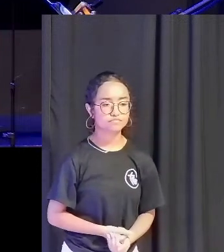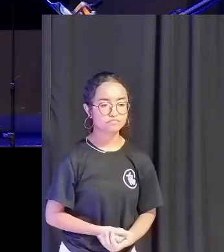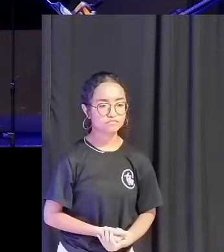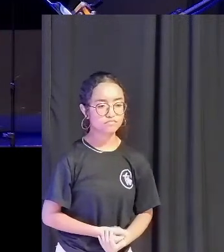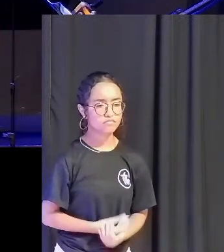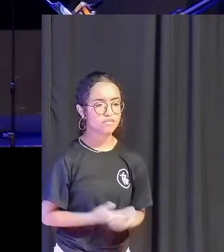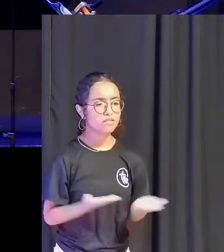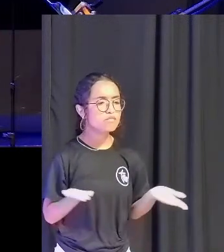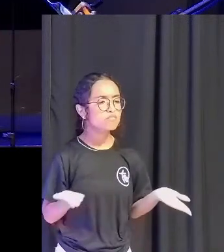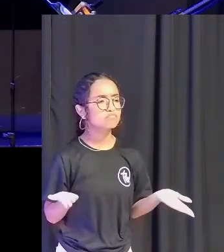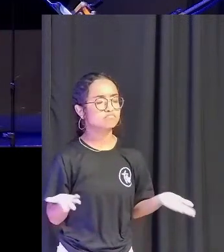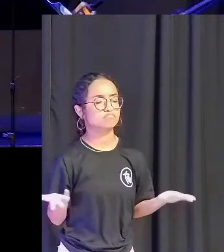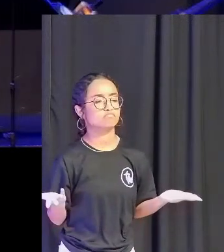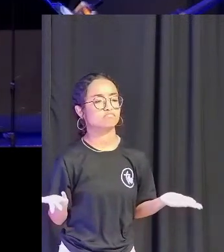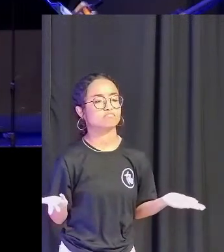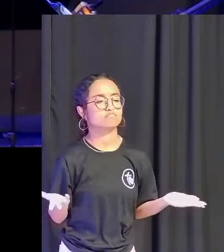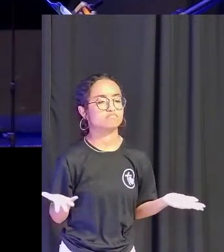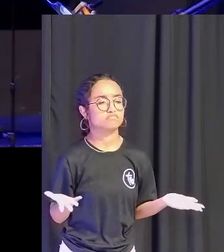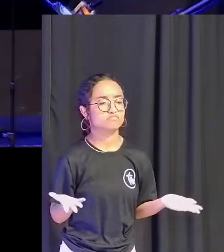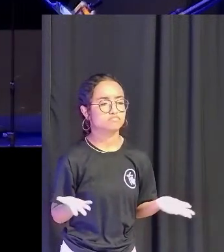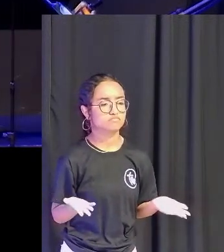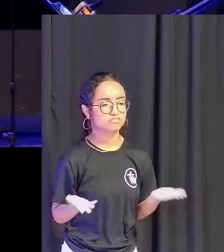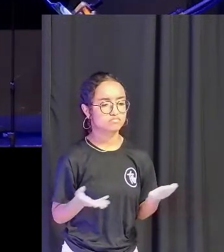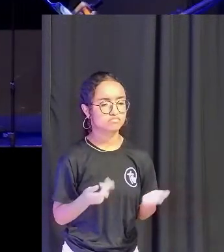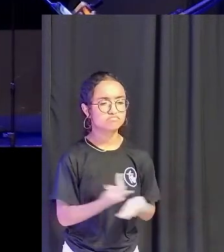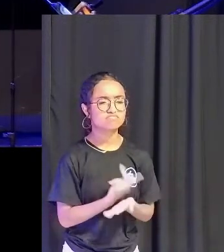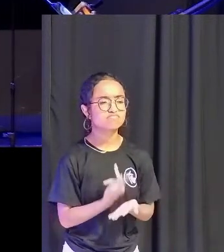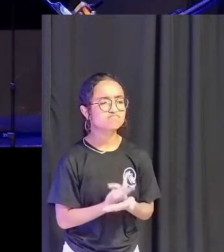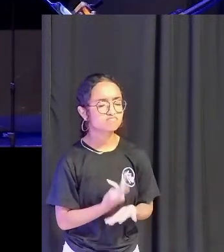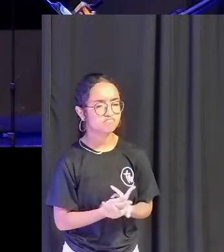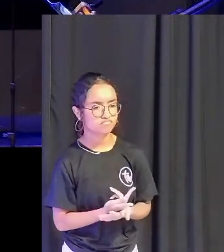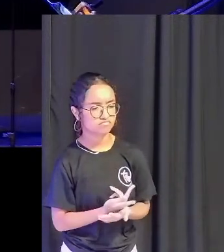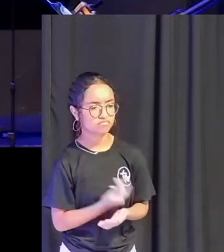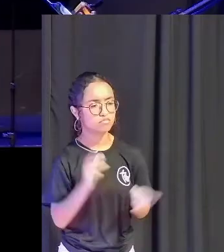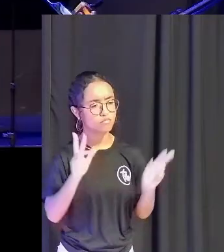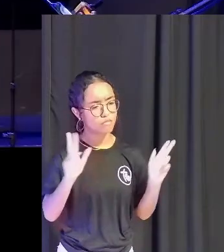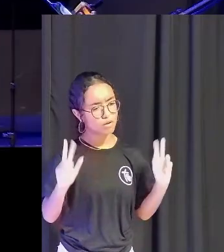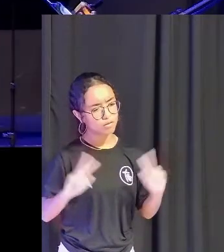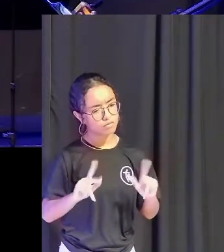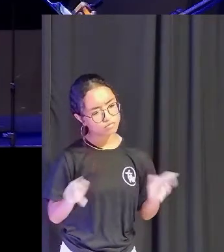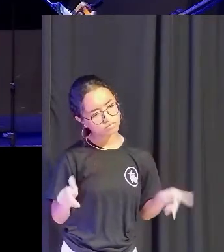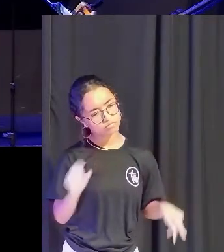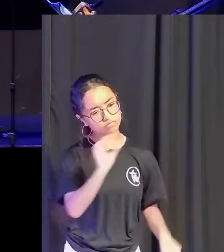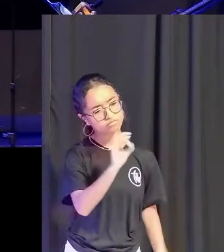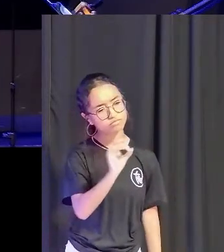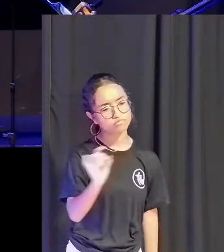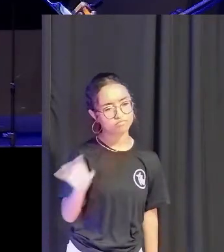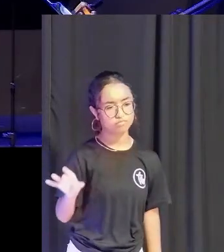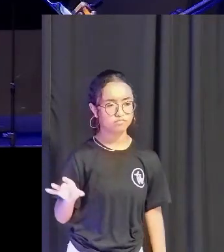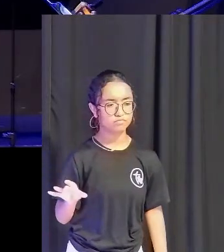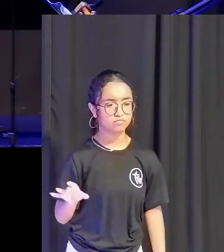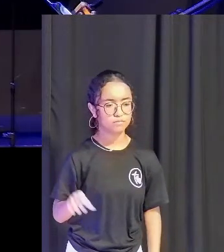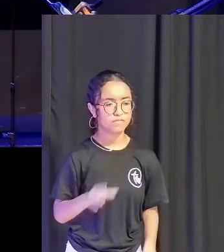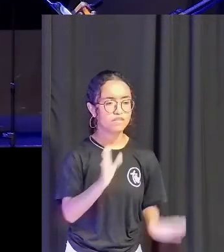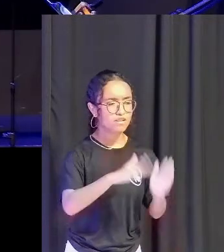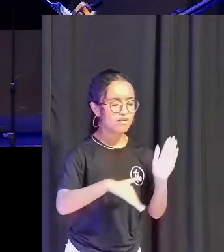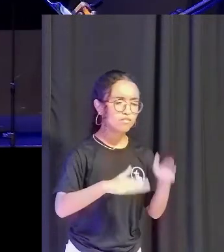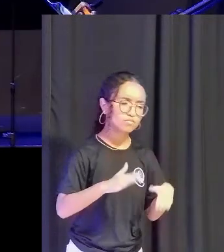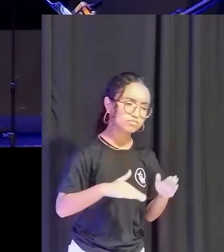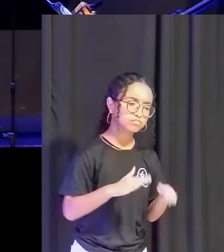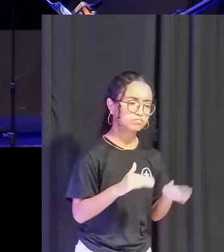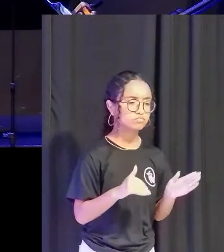sofrer tentação. Pode ser muito diferente para um ou para o outro. Às vezes as mesmas tentações as